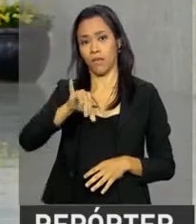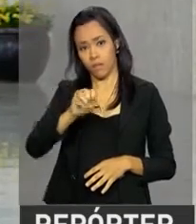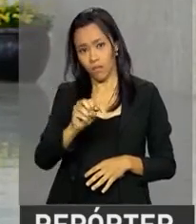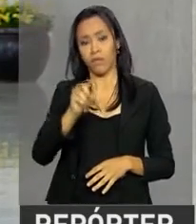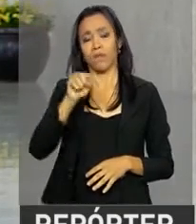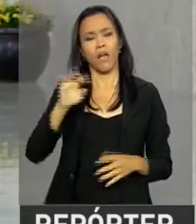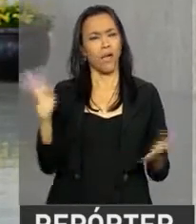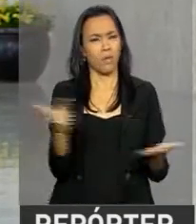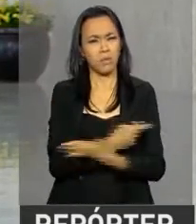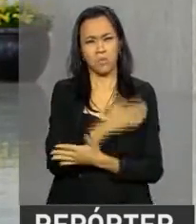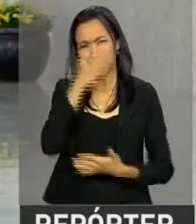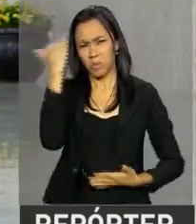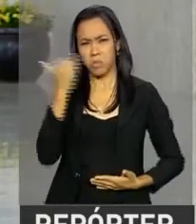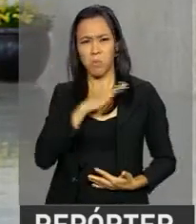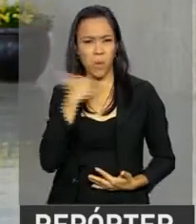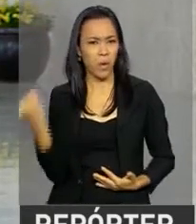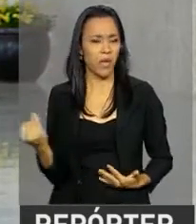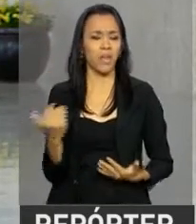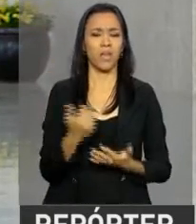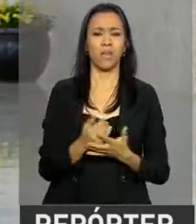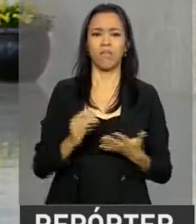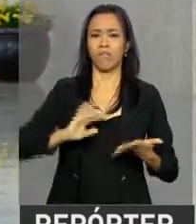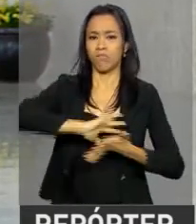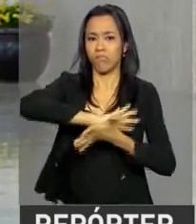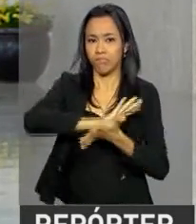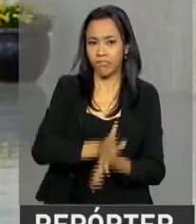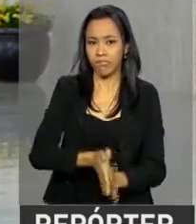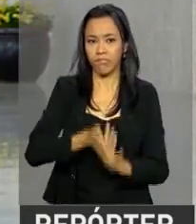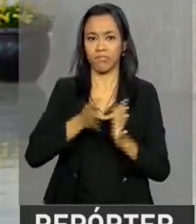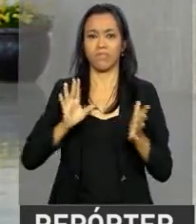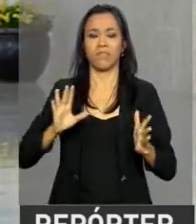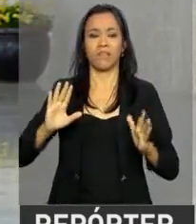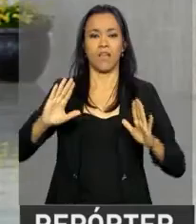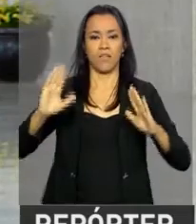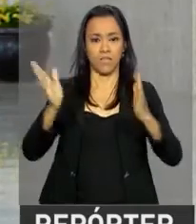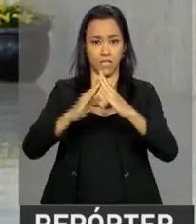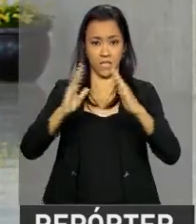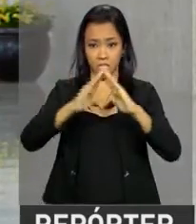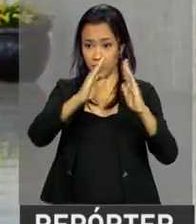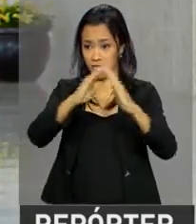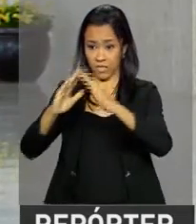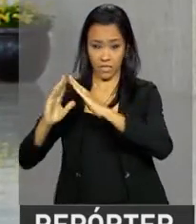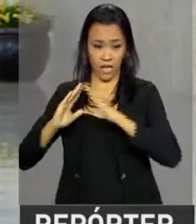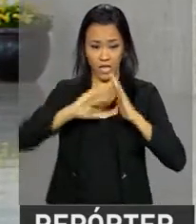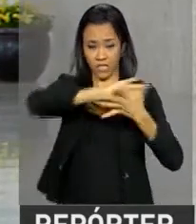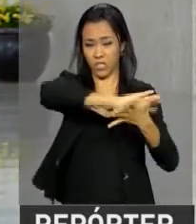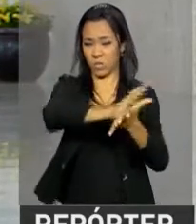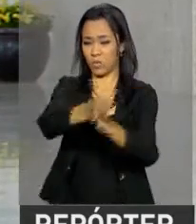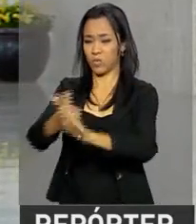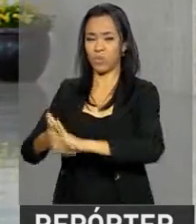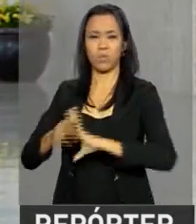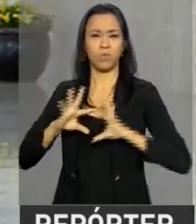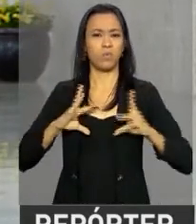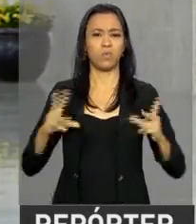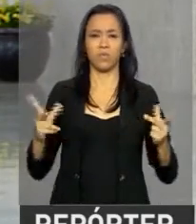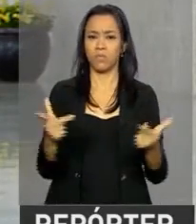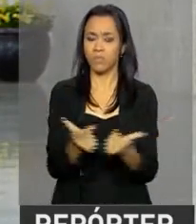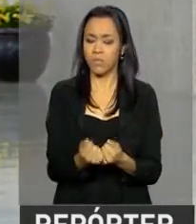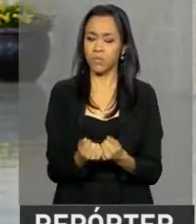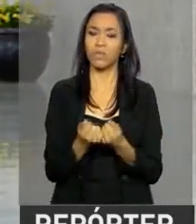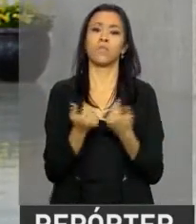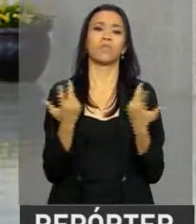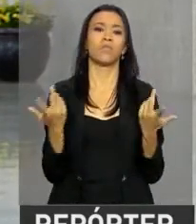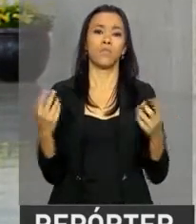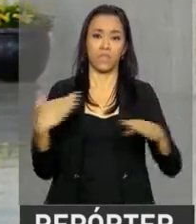a deixou desaparecidos causou muitos estragos aí nasce nas construções da cidade da região inclusive no patrimônio